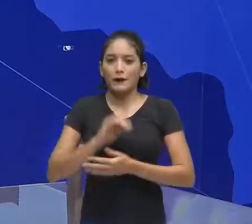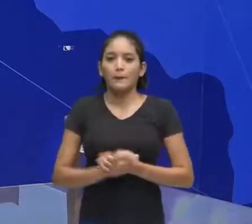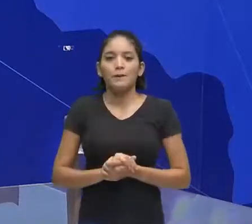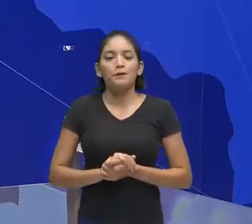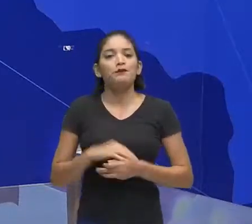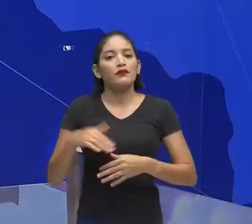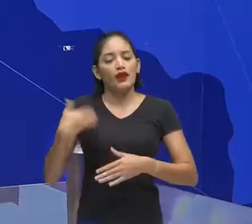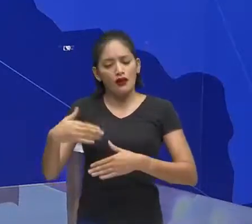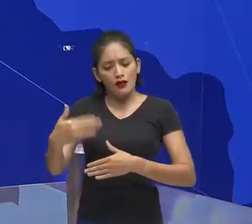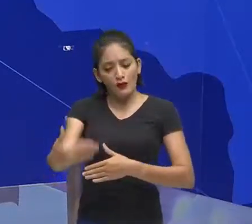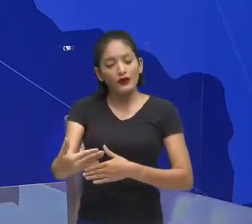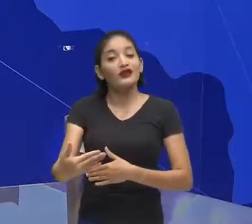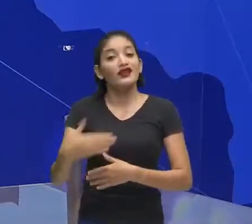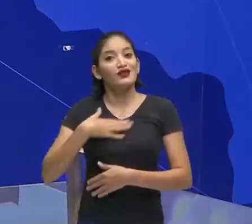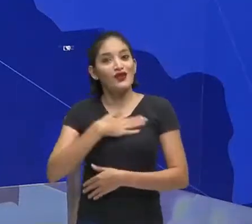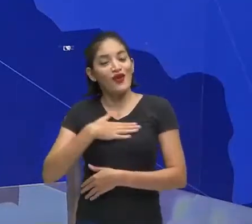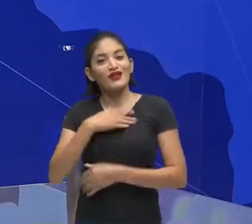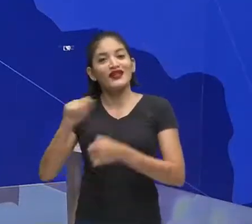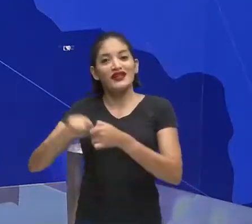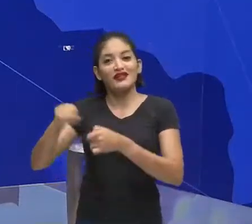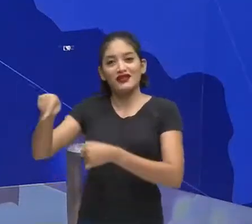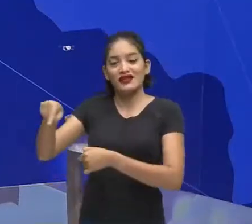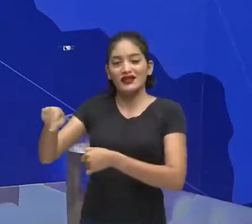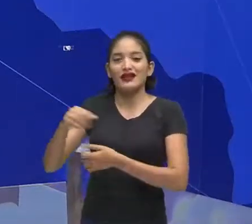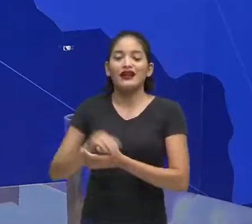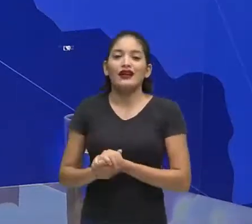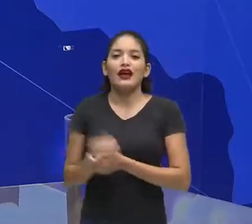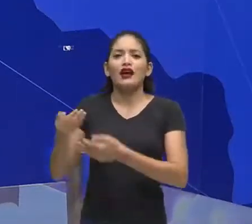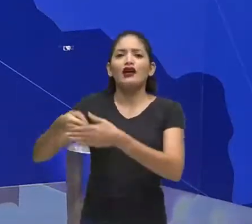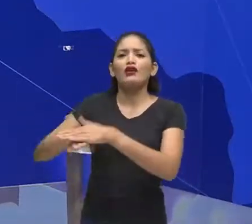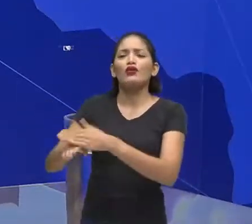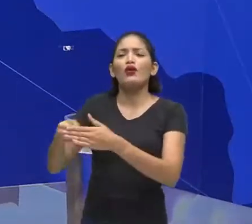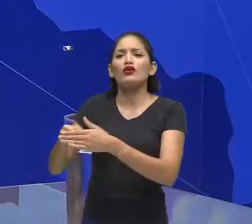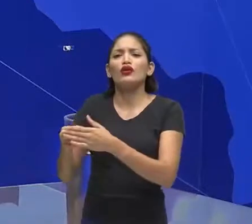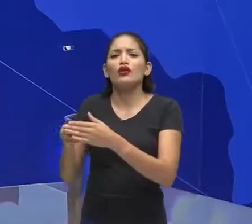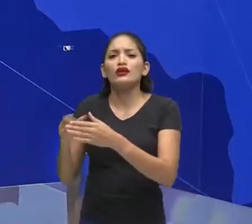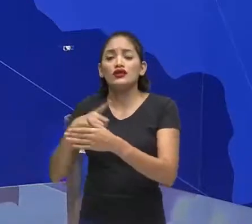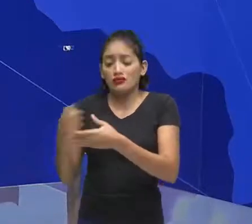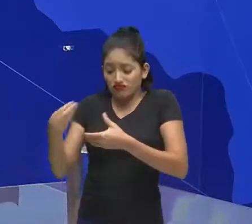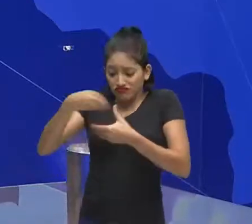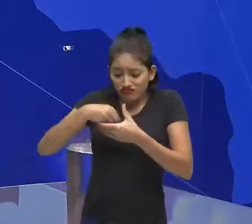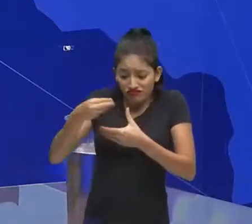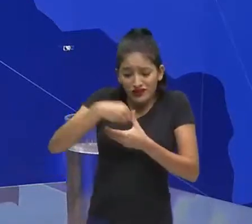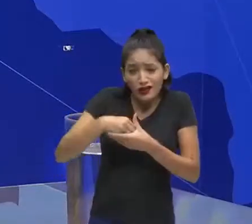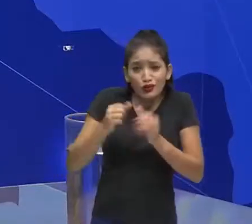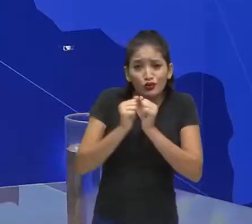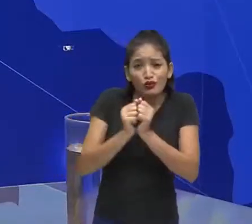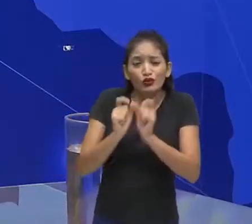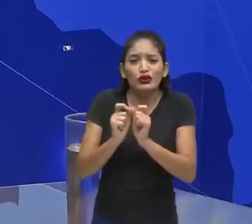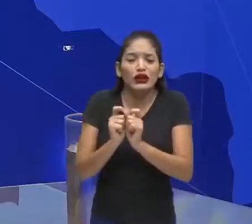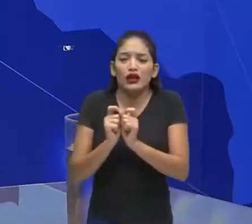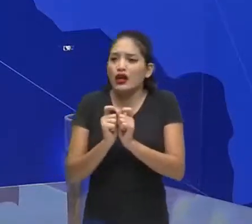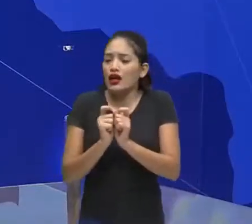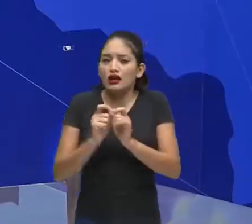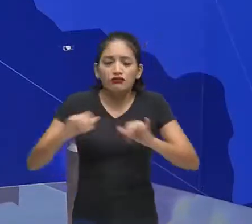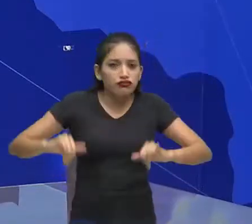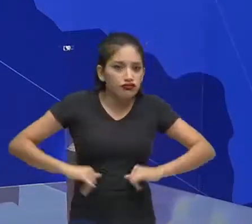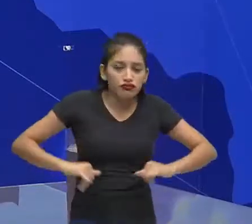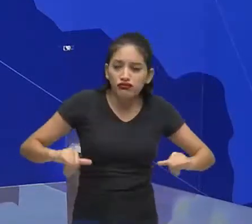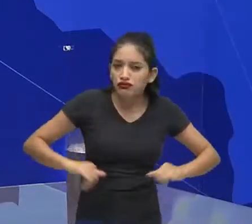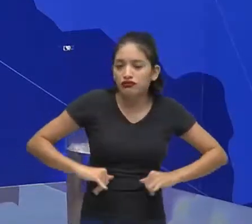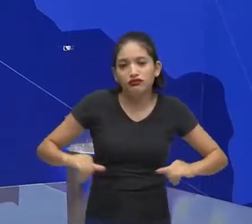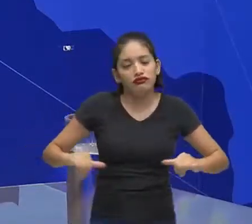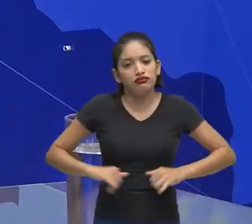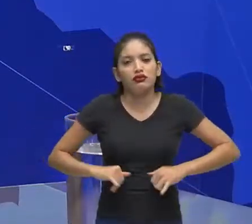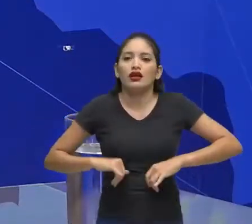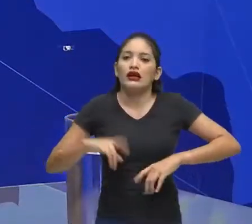uma coisa que ele gostava de fazer, ele guardava com ele muitos sofrimentos, guardava com ele um adoecimento em depressão,